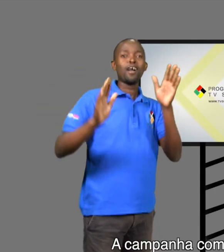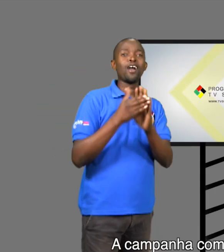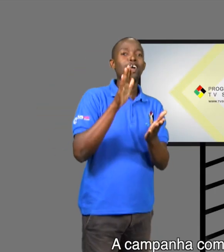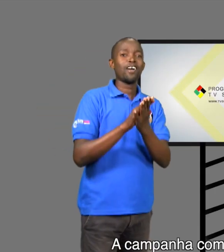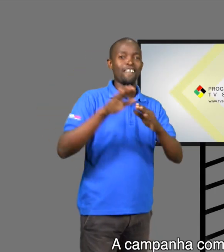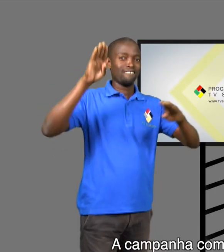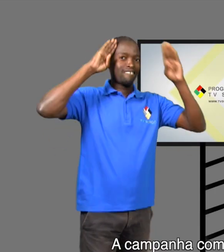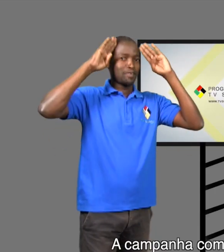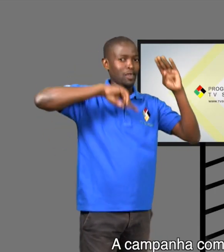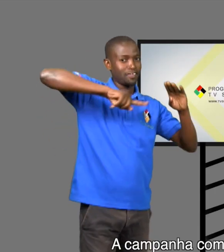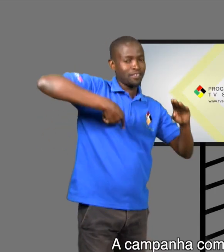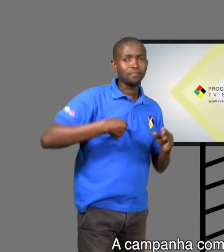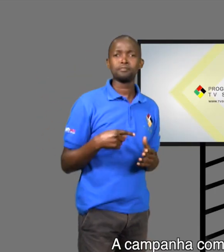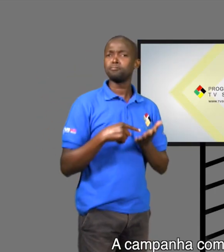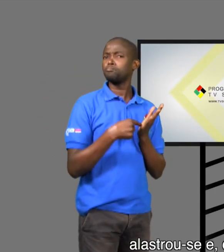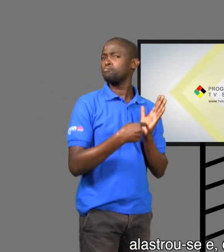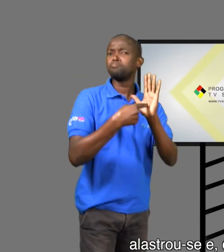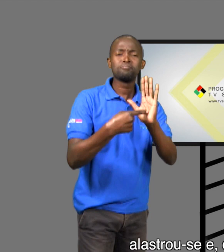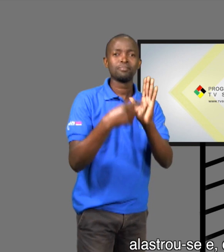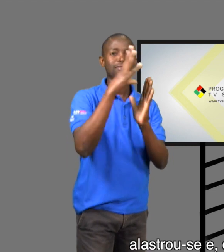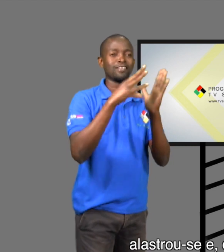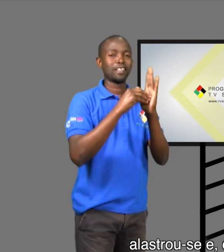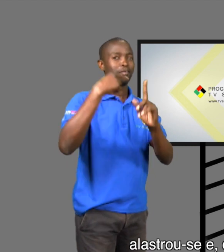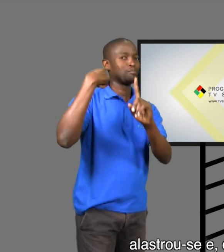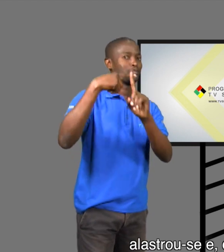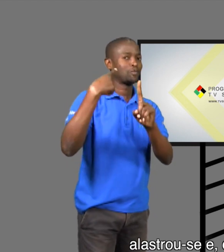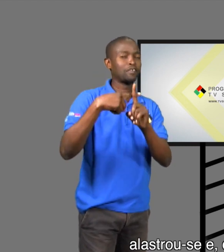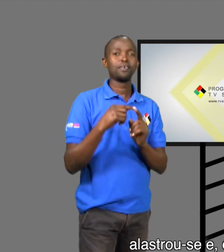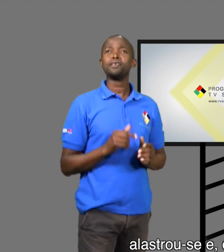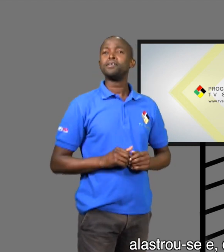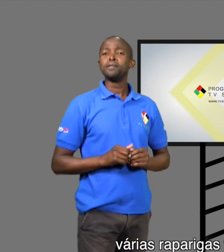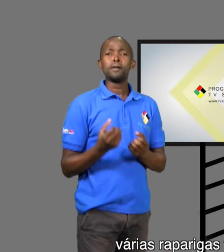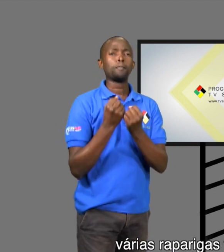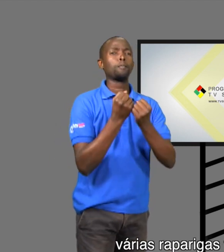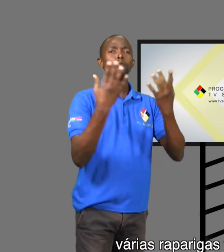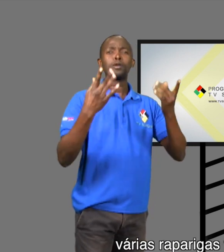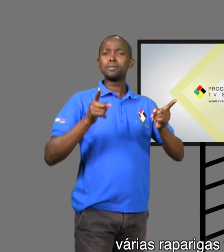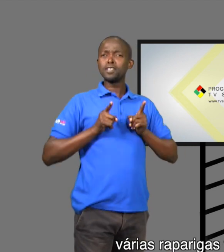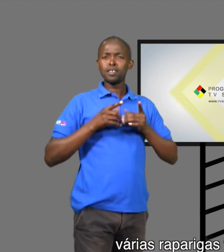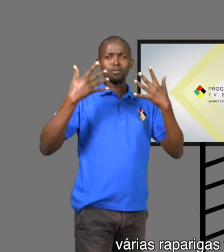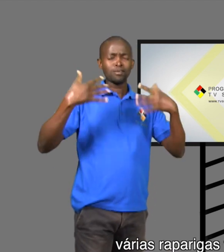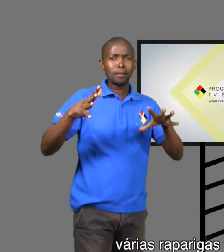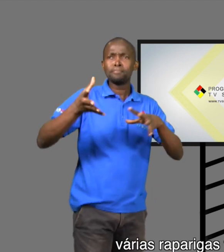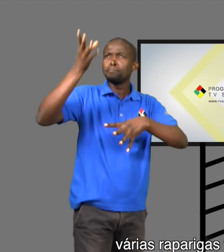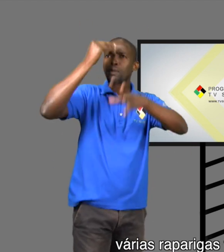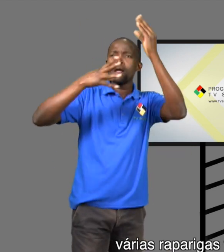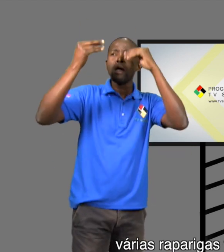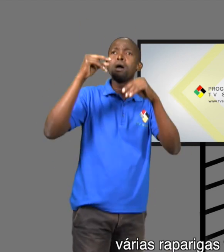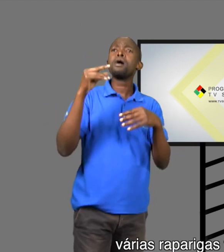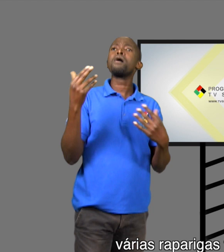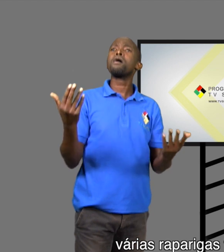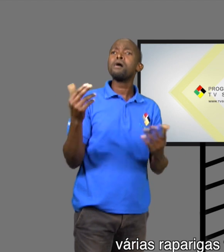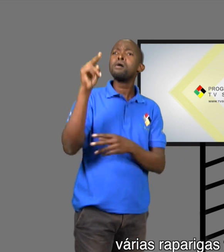A campanha começou no Facebook. Alastrou-se e, como resultado, várias raparigas